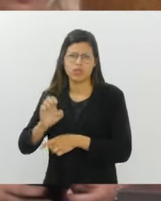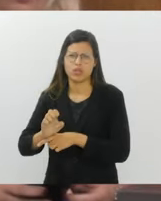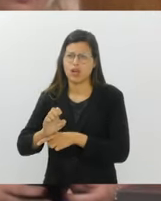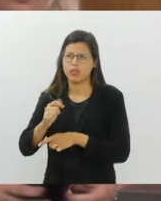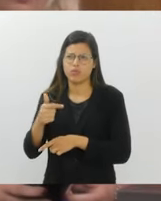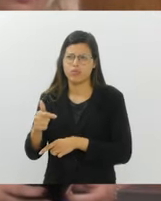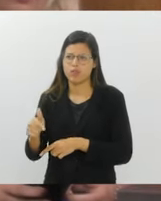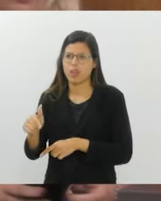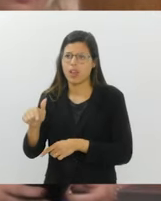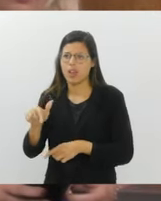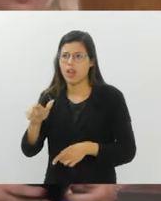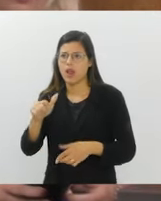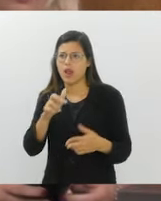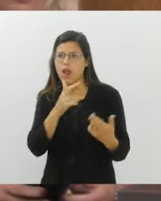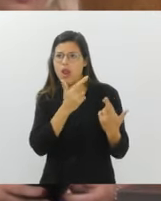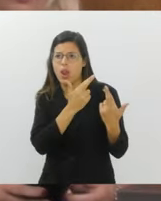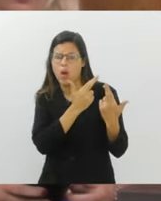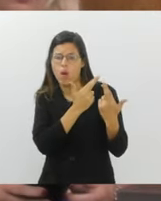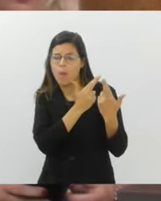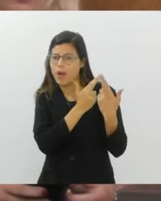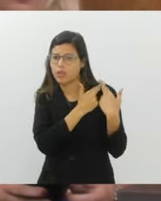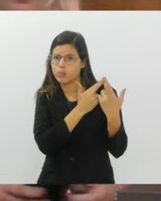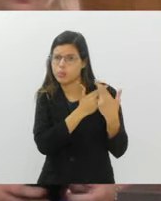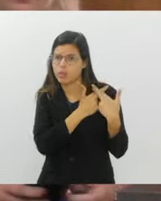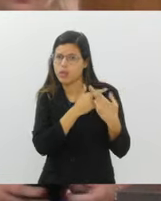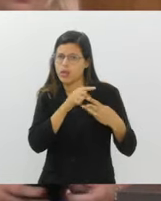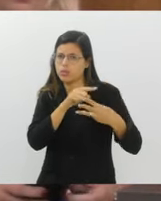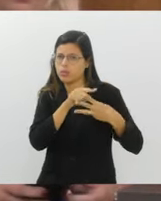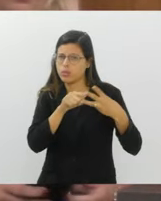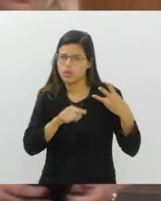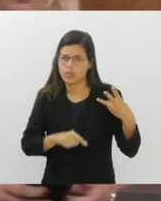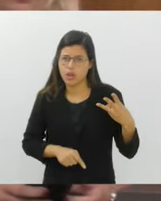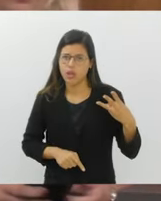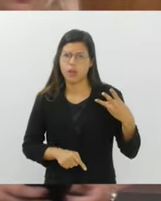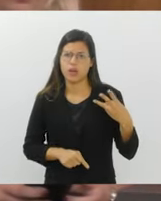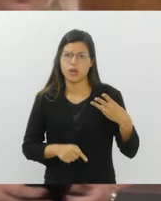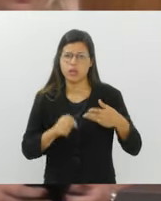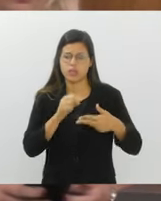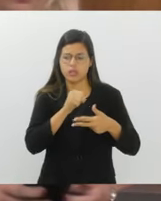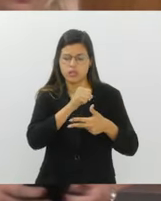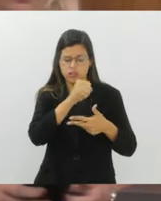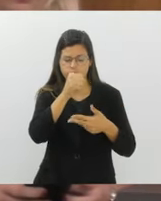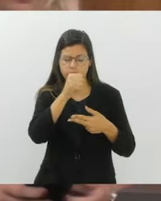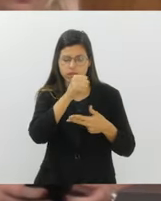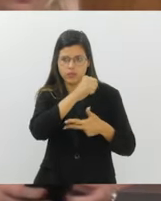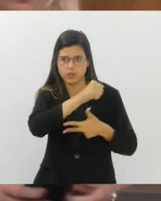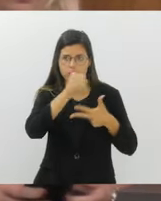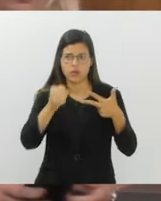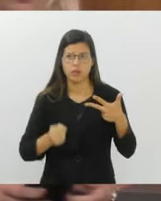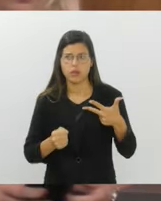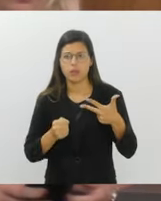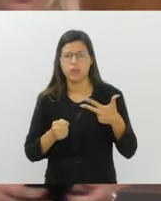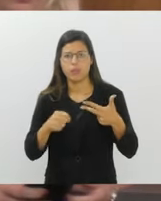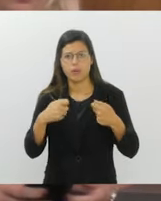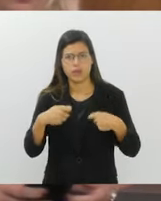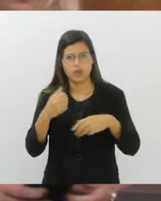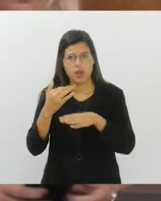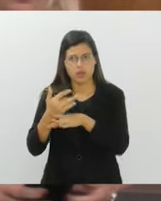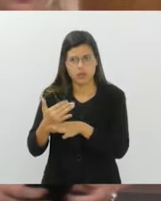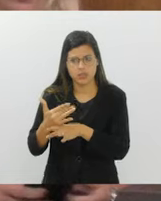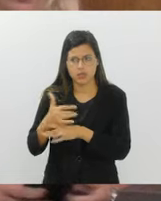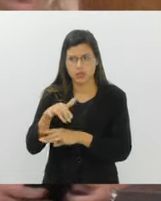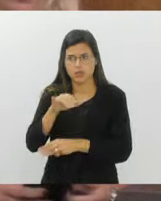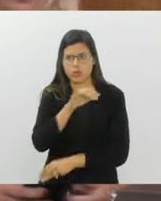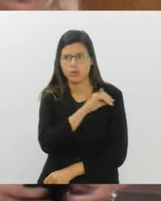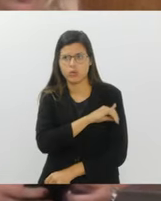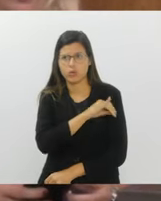uma responsabilidade tripartite. Tem que ter aqui o município do Rio de Janeiro, que